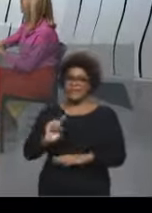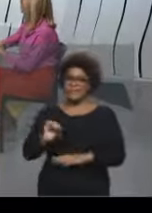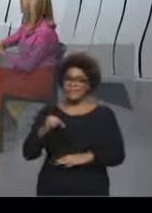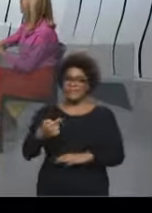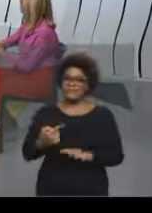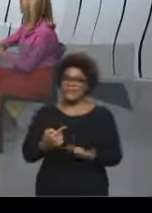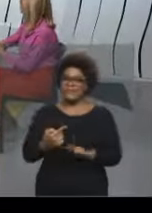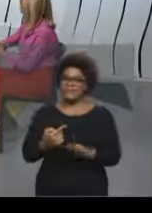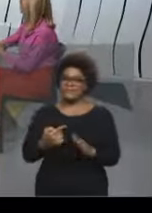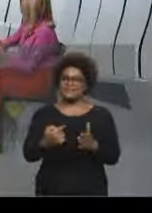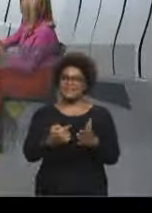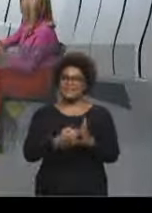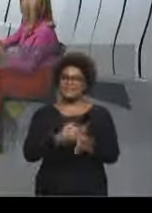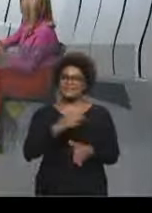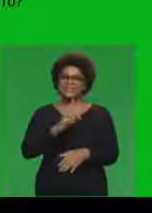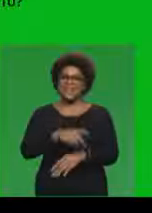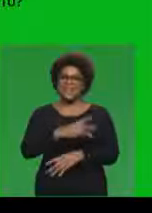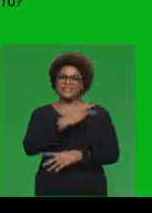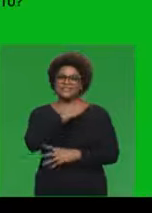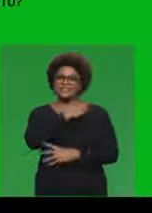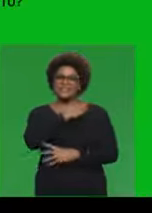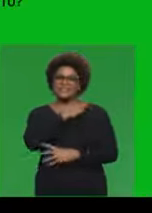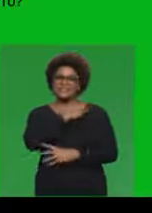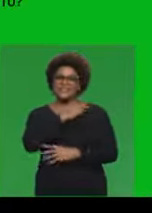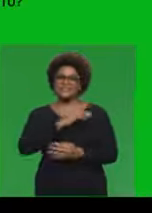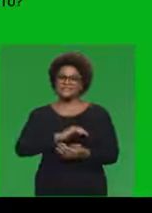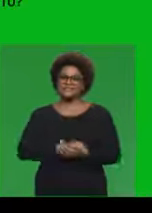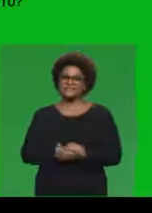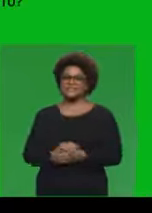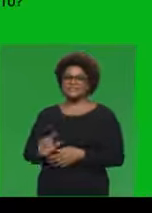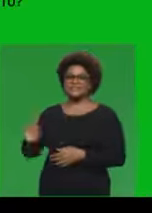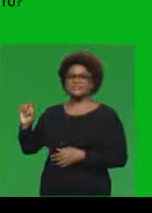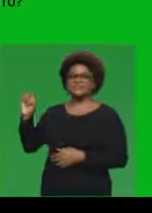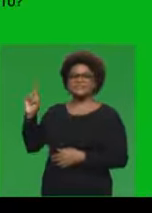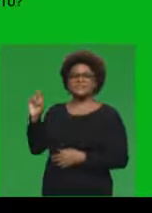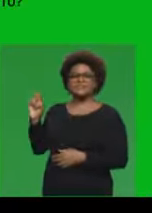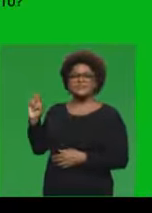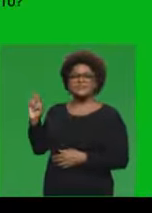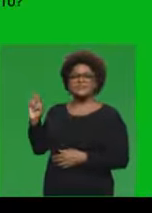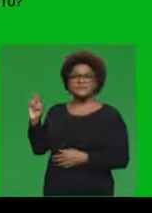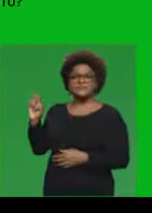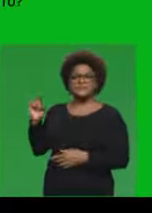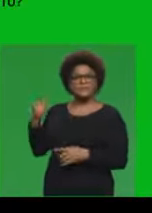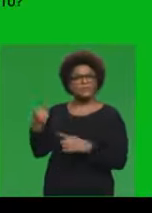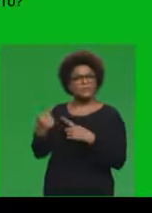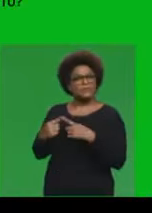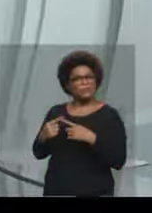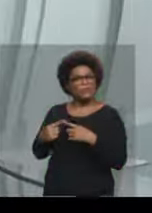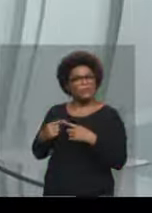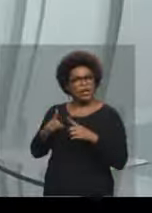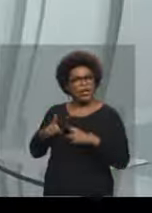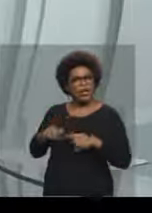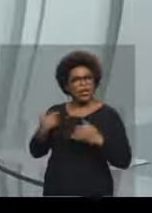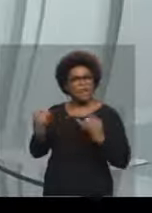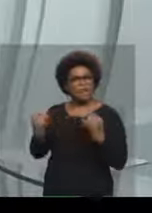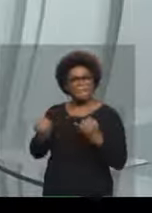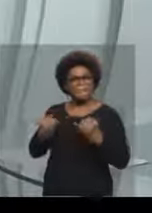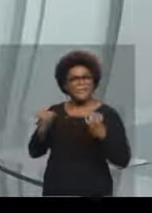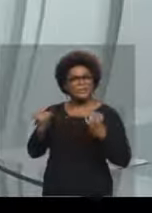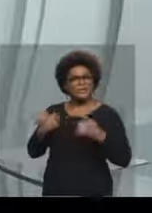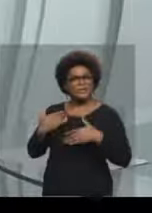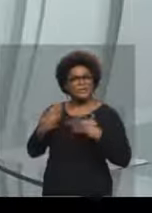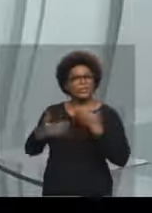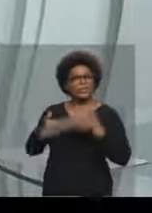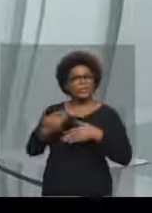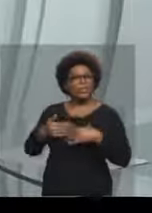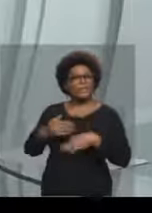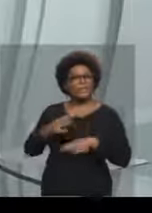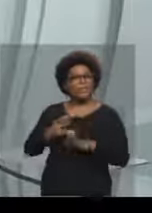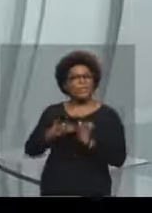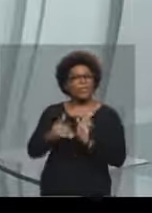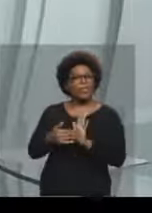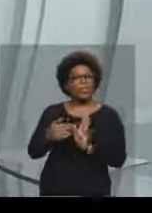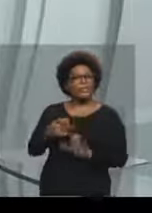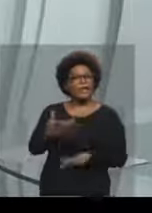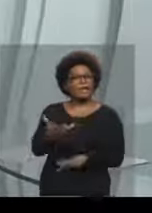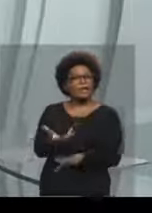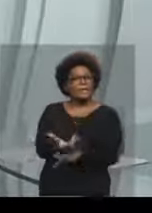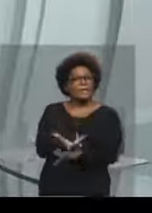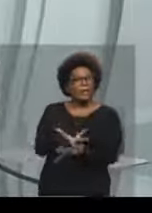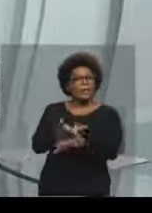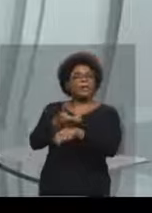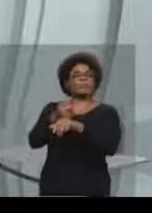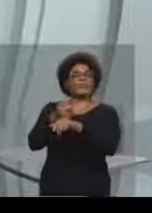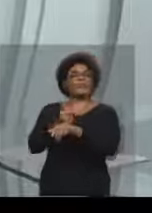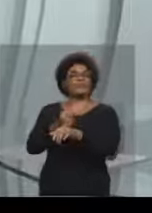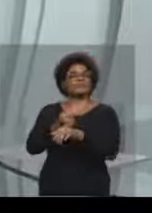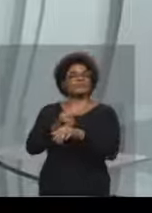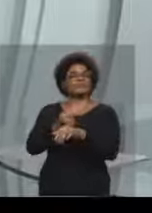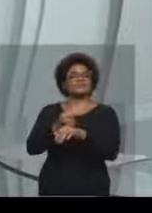importante desenvolver habilidades de interpretação de texto? Era o que nós estávamos falando, comentando, né? pegando um Exatamente.